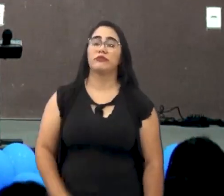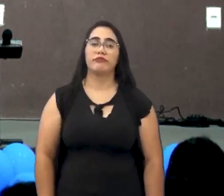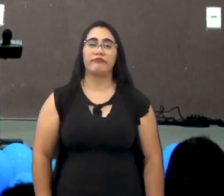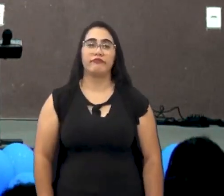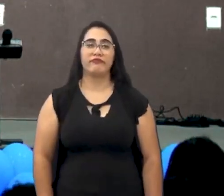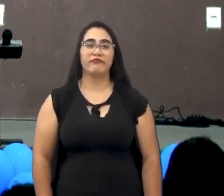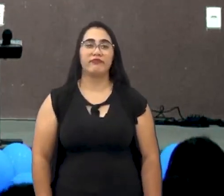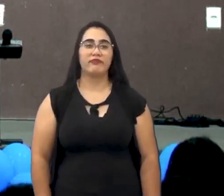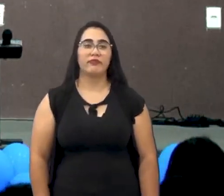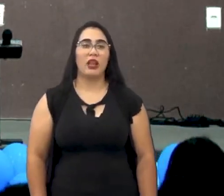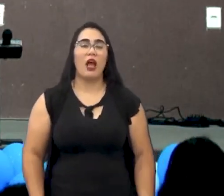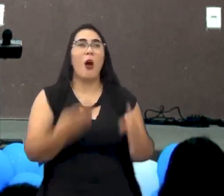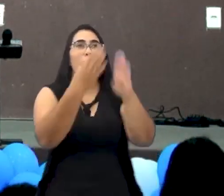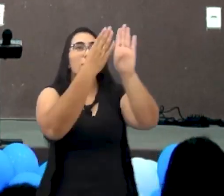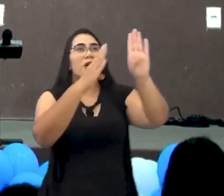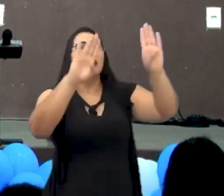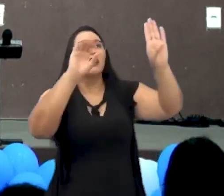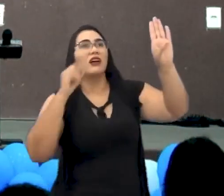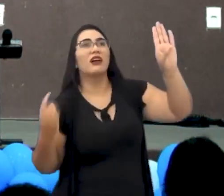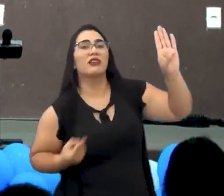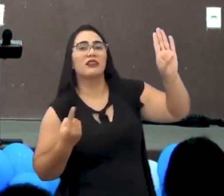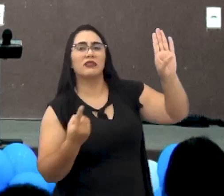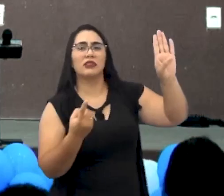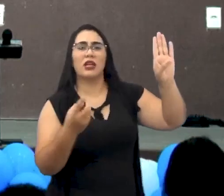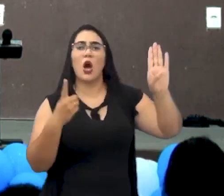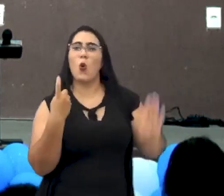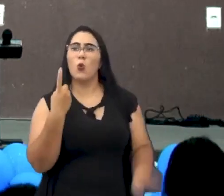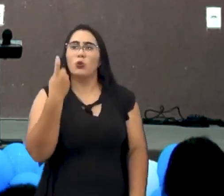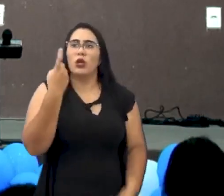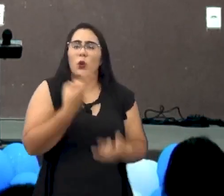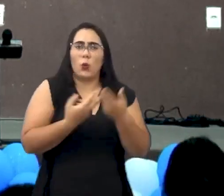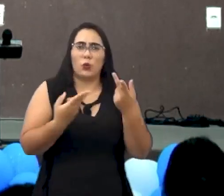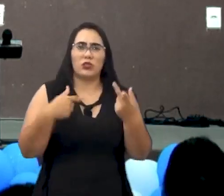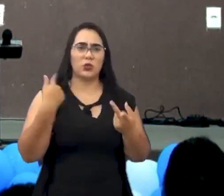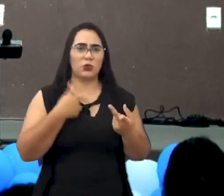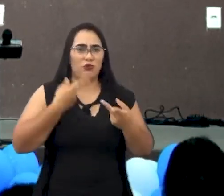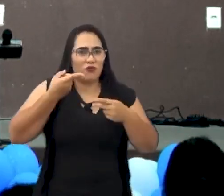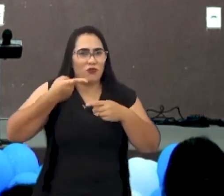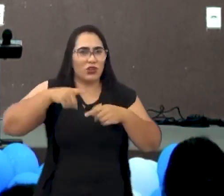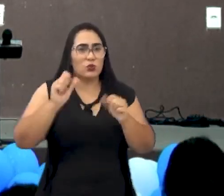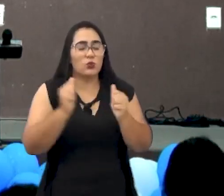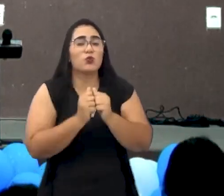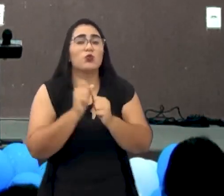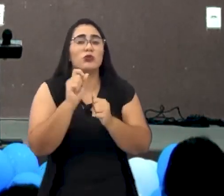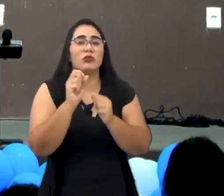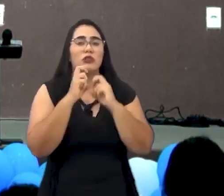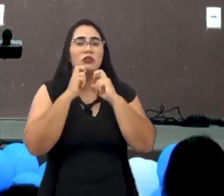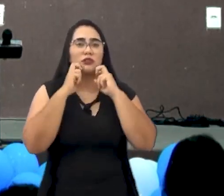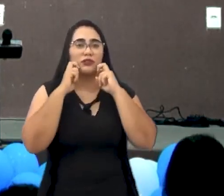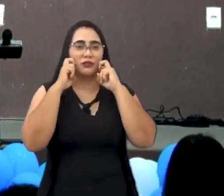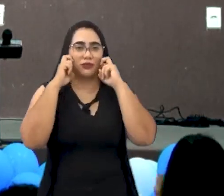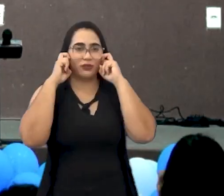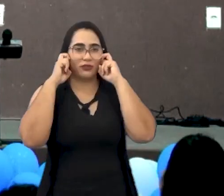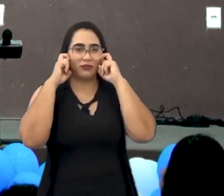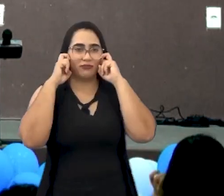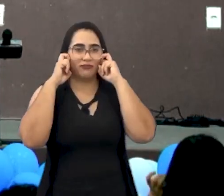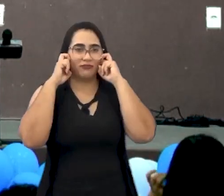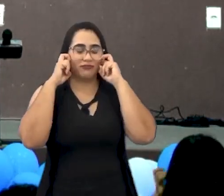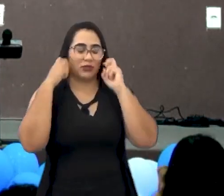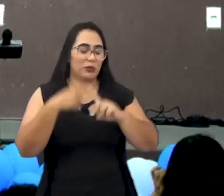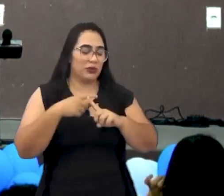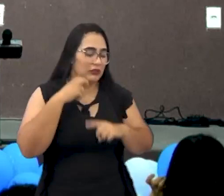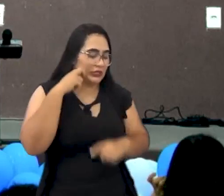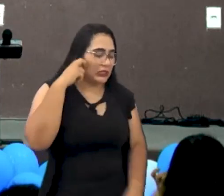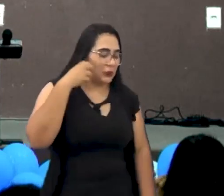Passar pelo portão da eternidade, a única coisa que você pode carregar é vergonha para atravessá-lo. Vergonha de ser quem